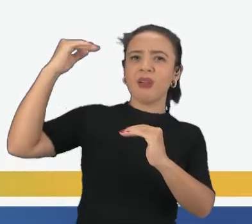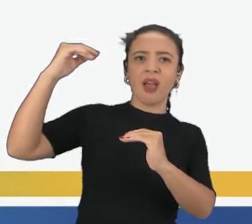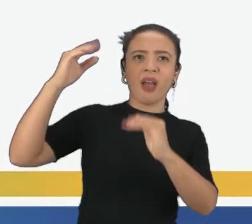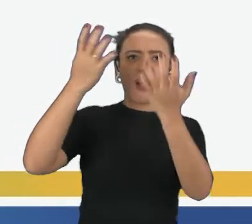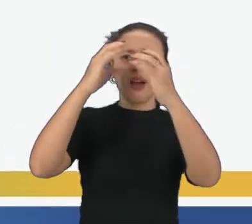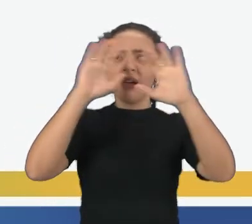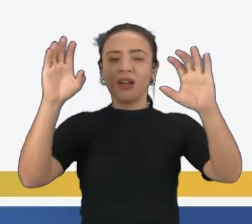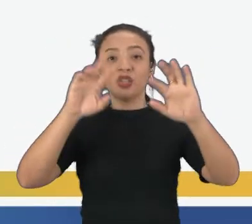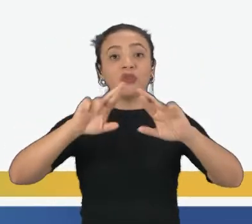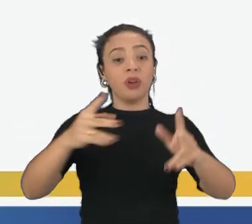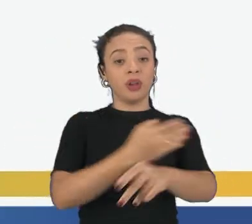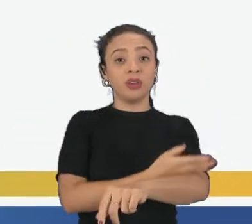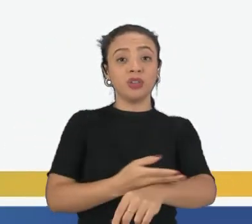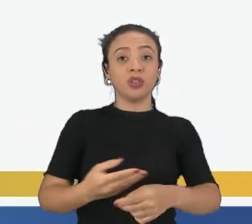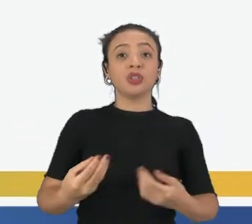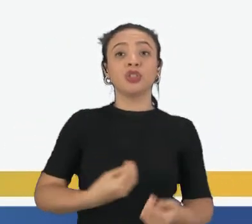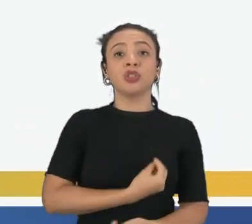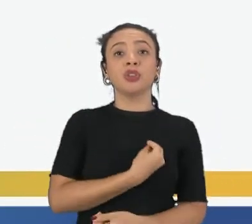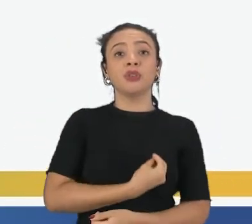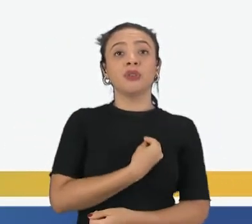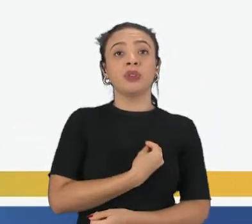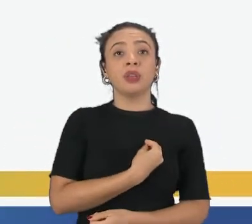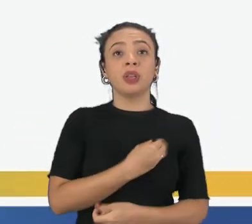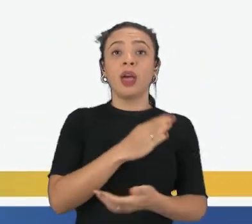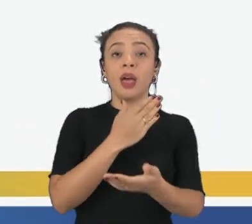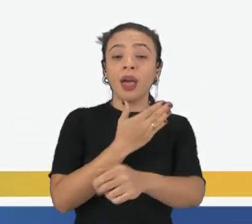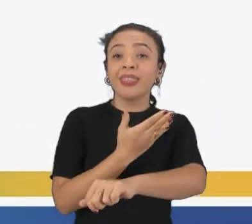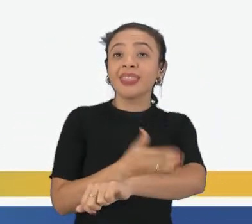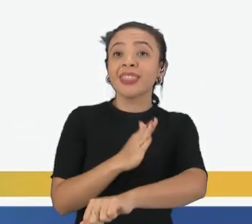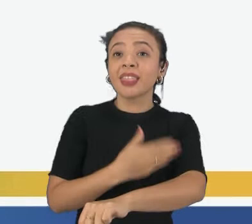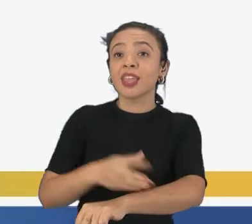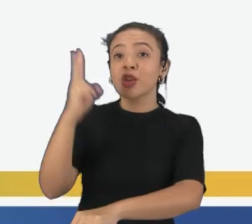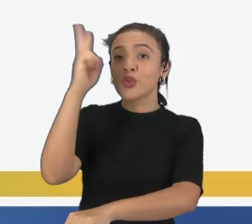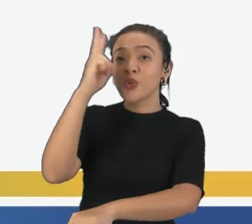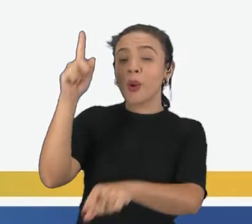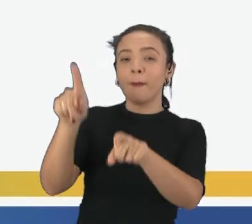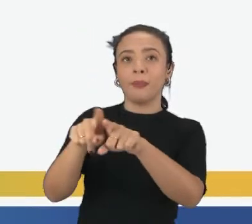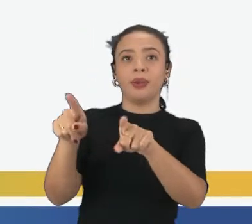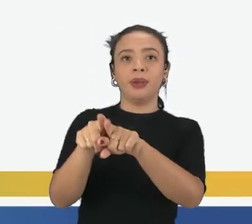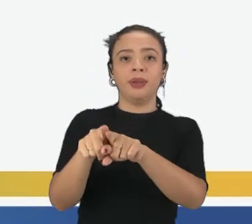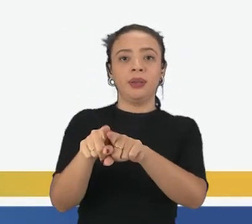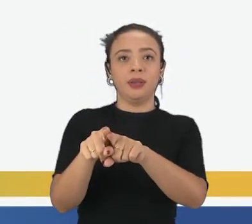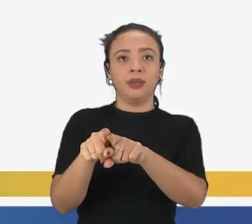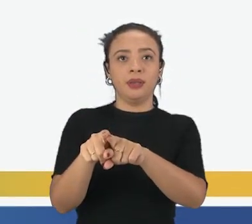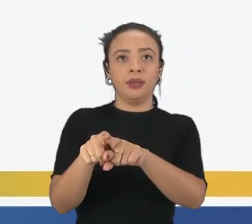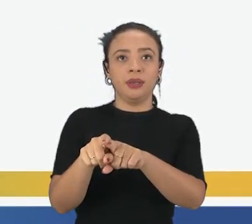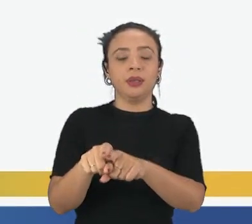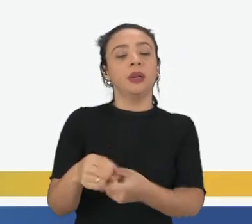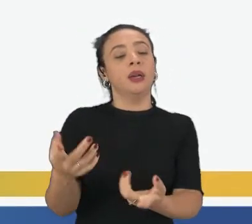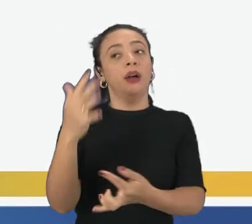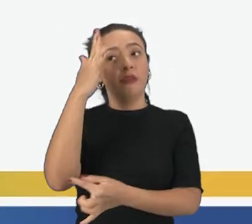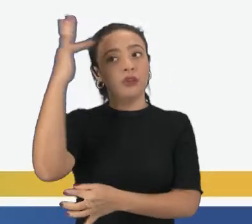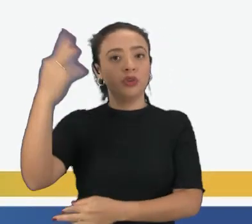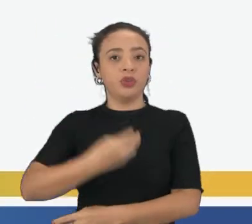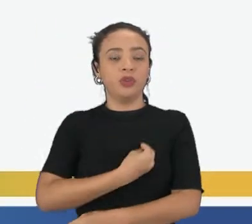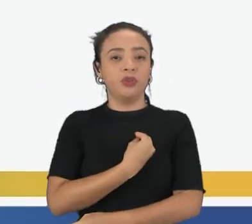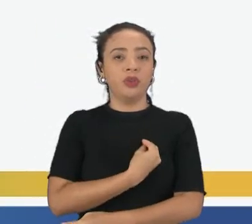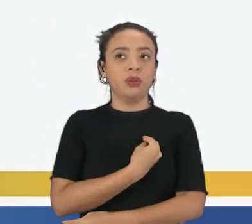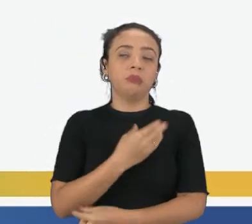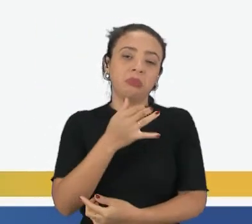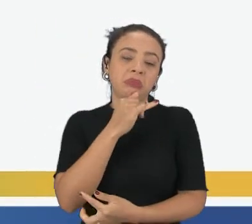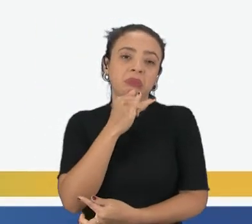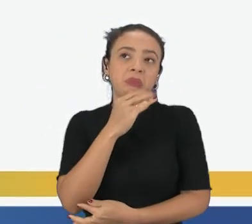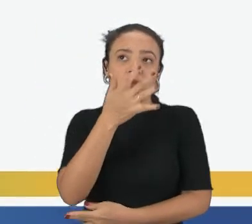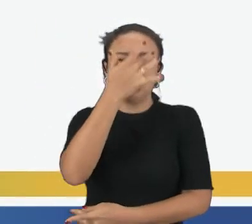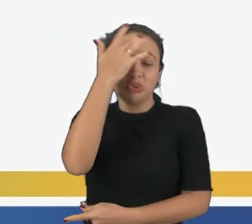Filosofia de vida é uma prática histórica e cultural relativa a seres humanos a gente coleciona Filosofia de vida a gente aplica a pessoas